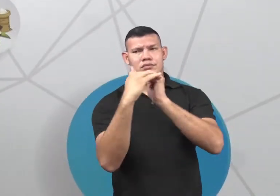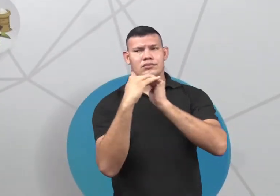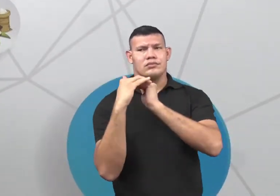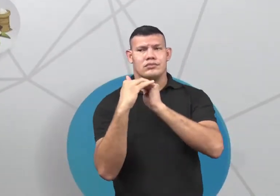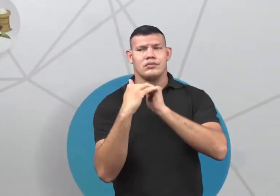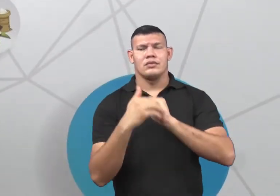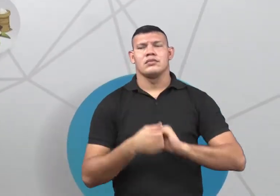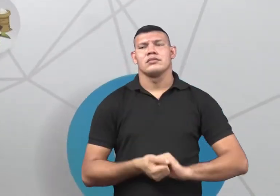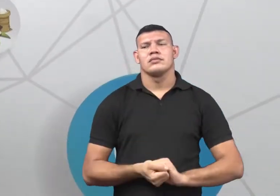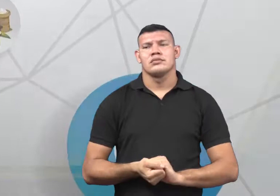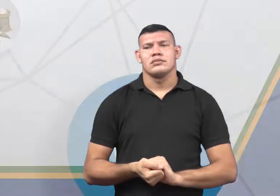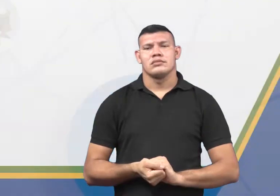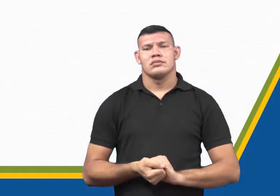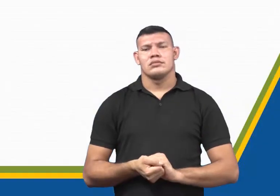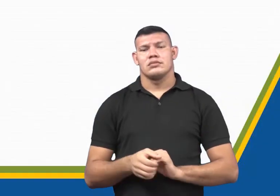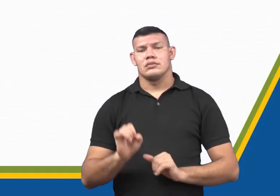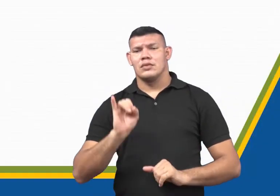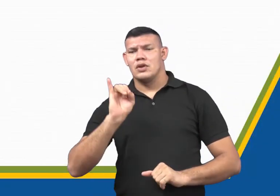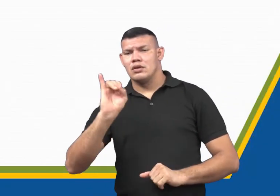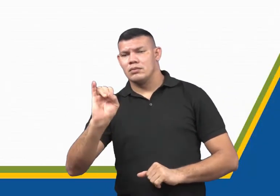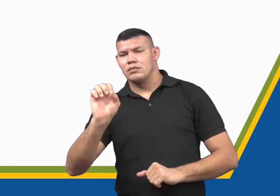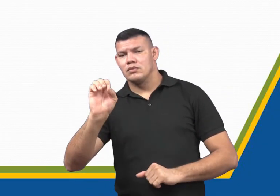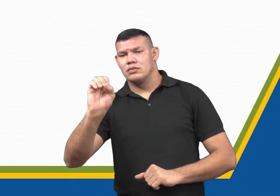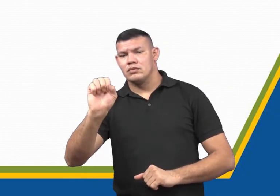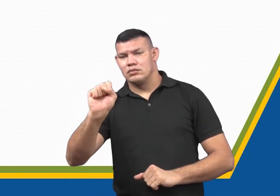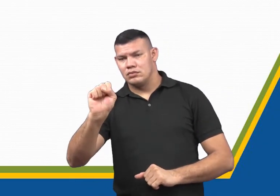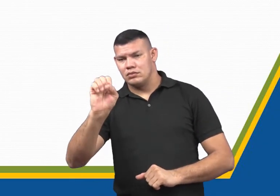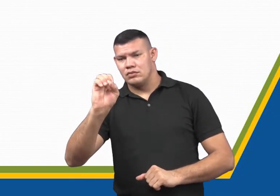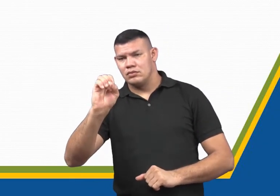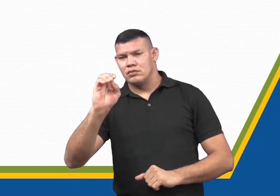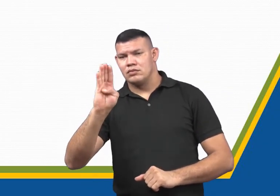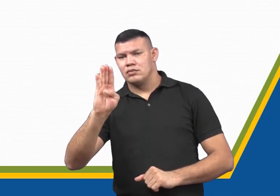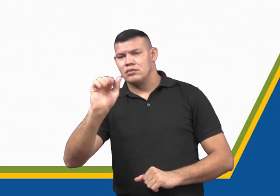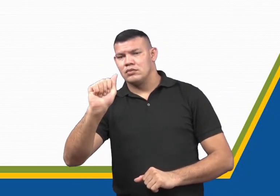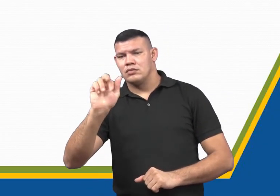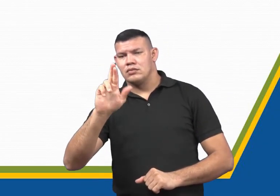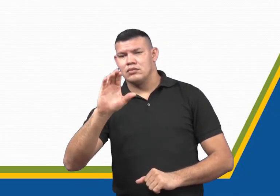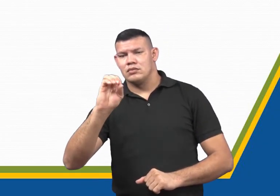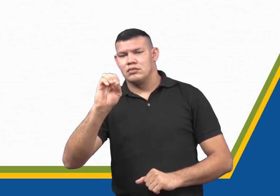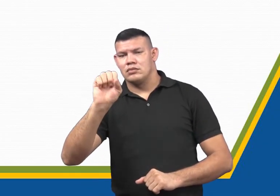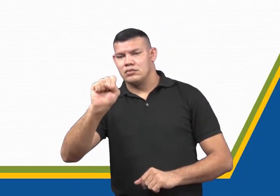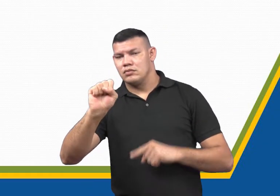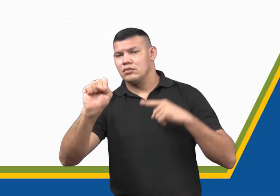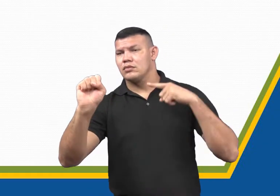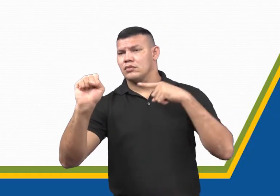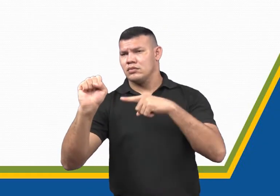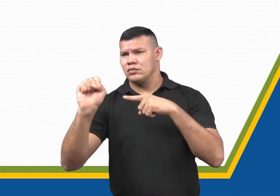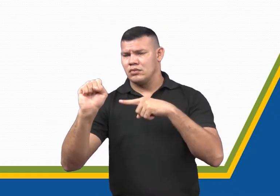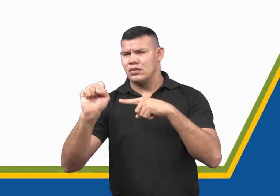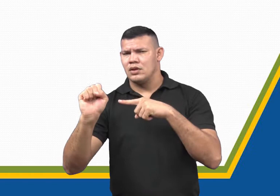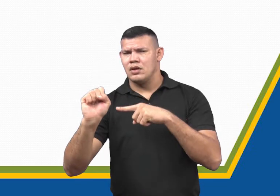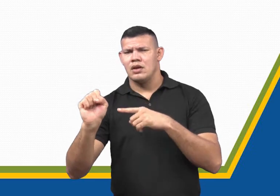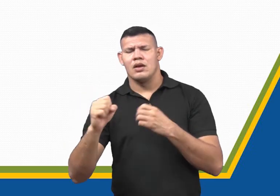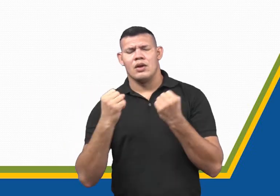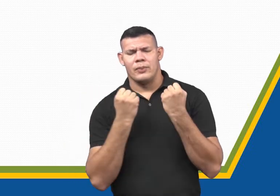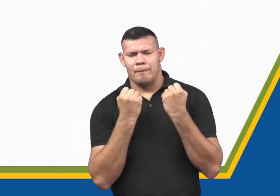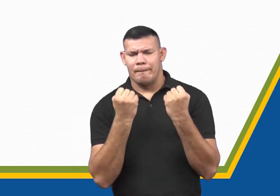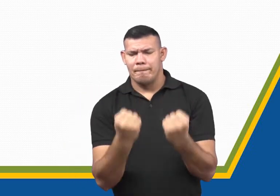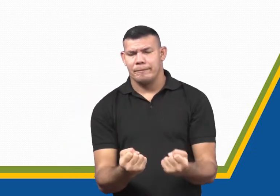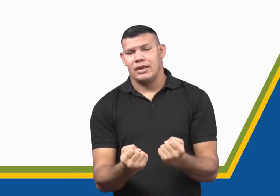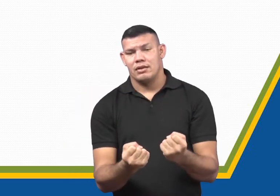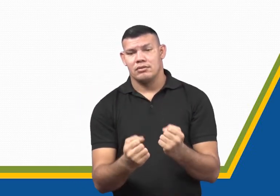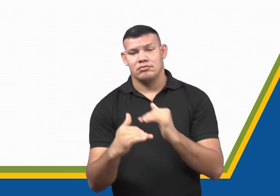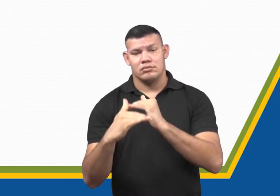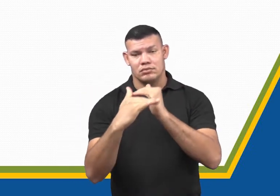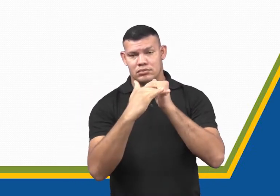Por último, nós temos os isóbaros. Os isóbaros são aqueles que vão apresentar o mesmo número de massa, ou seja, a